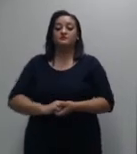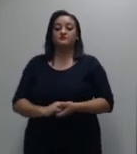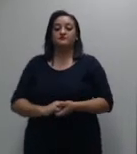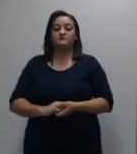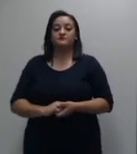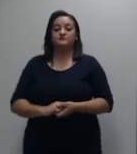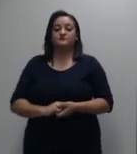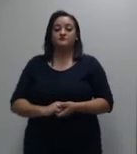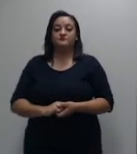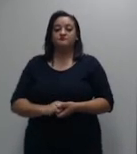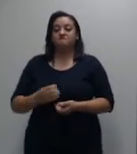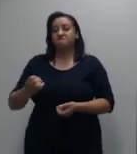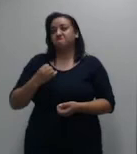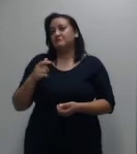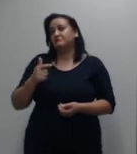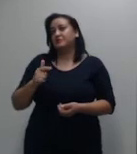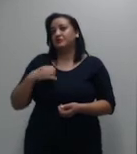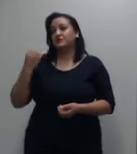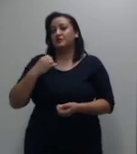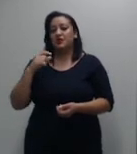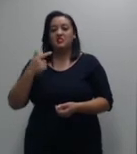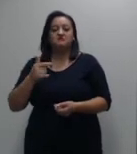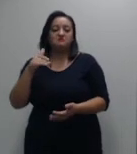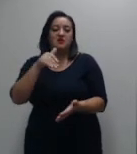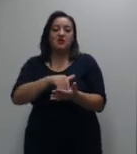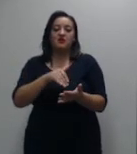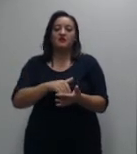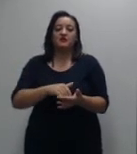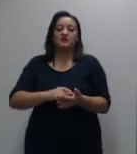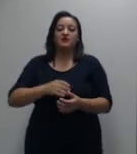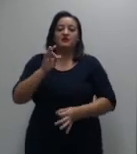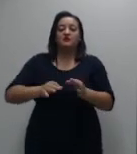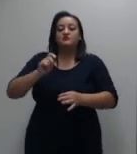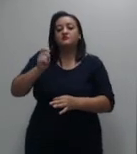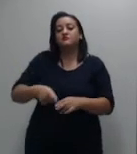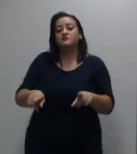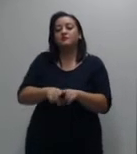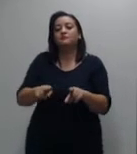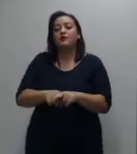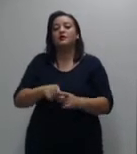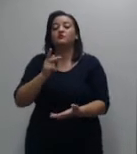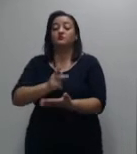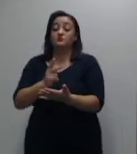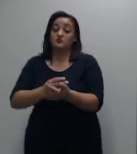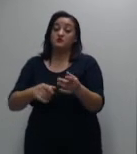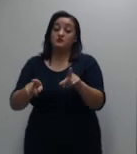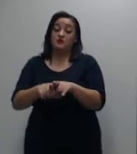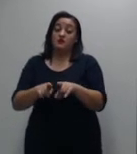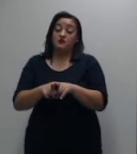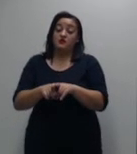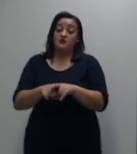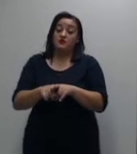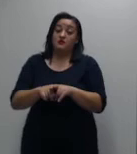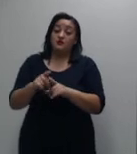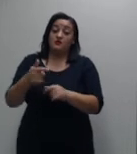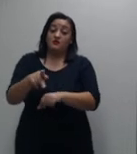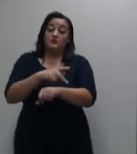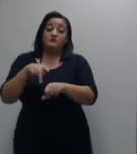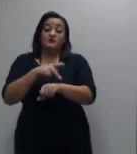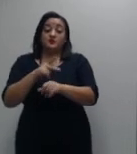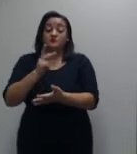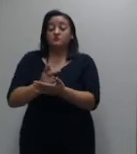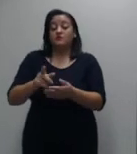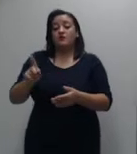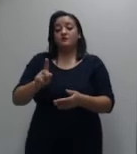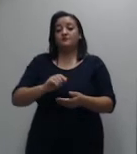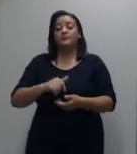exógenas não tão custam da assim terça-feira homologado mas eu cheguei a ser homologado